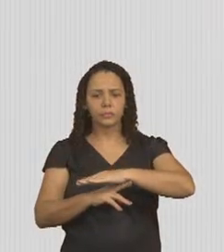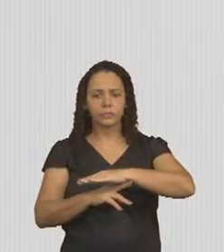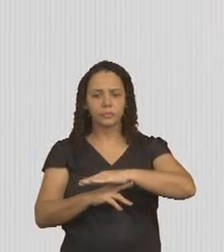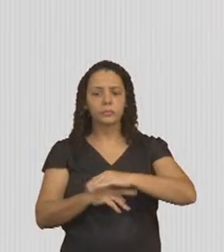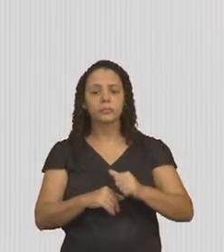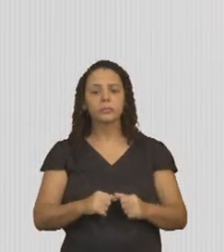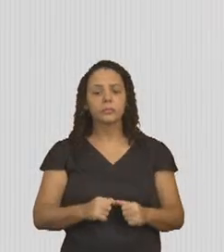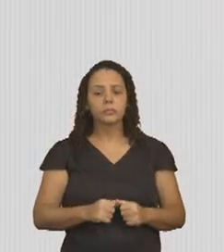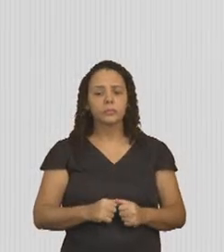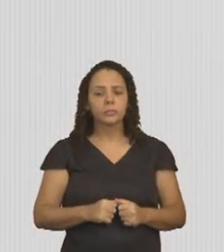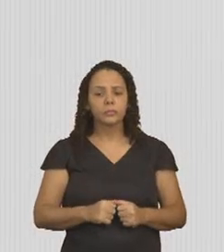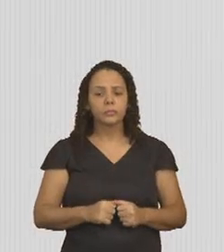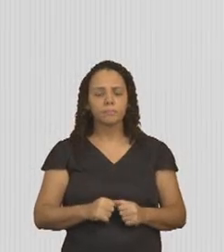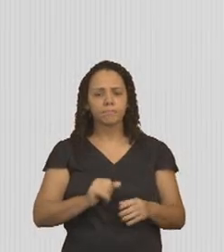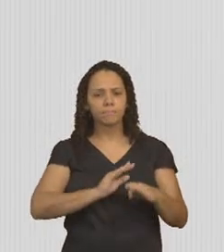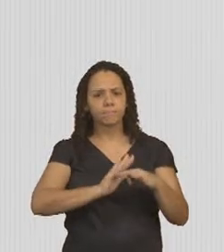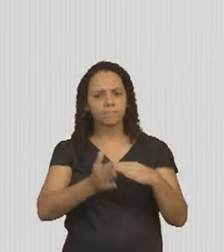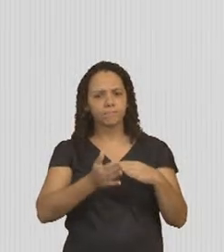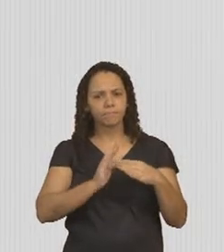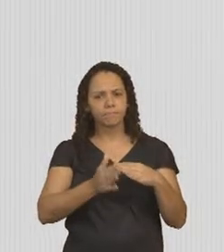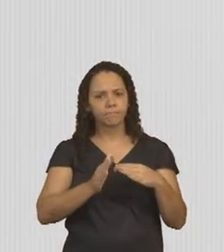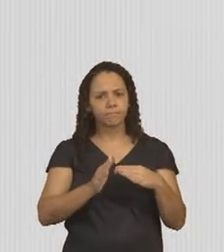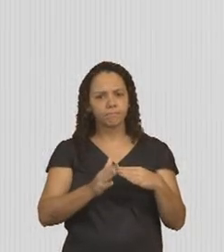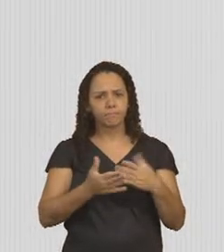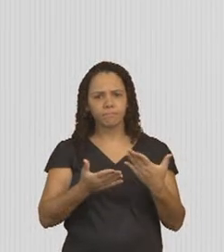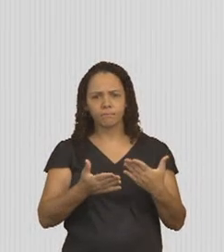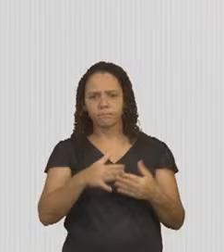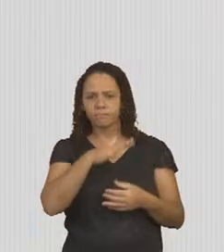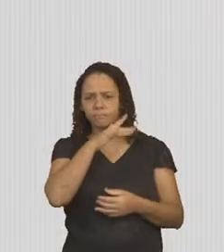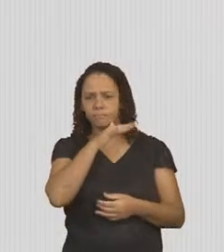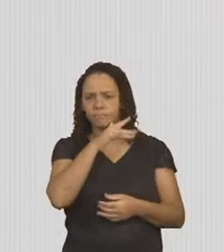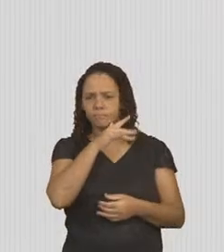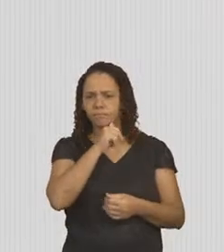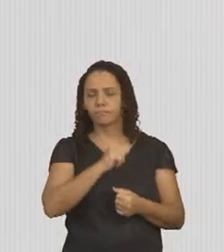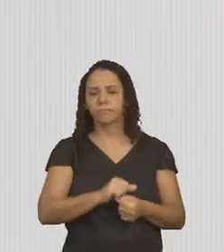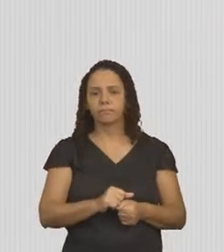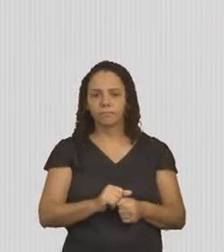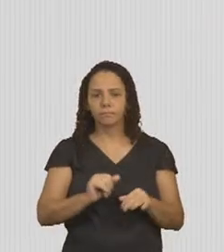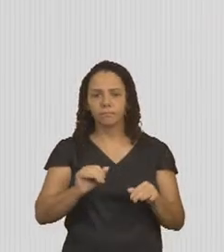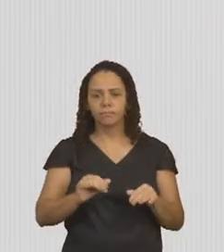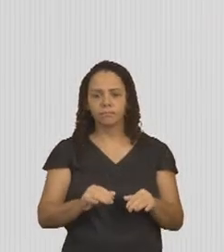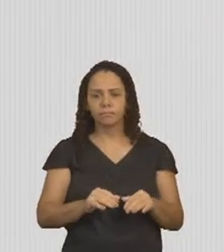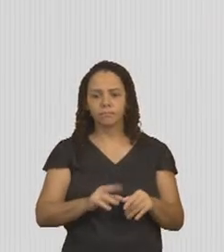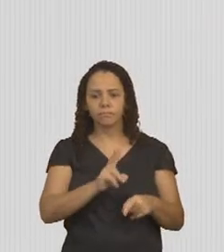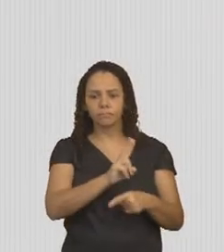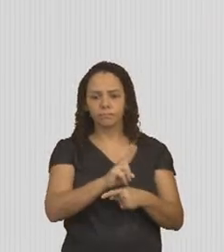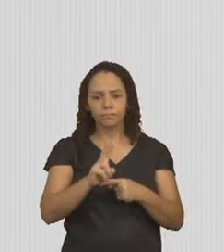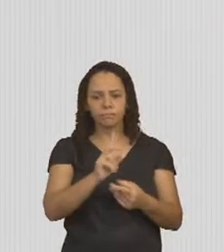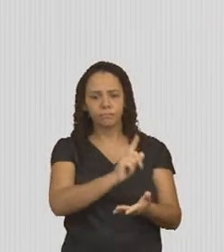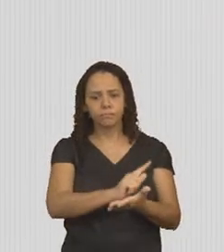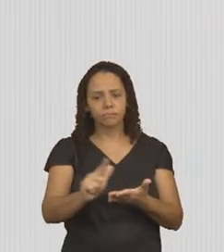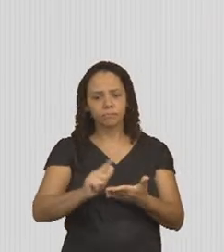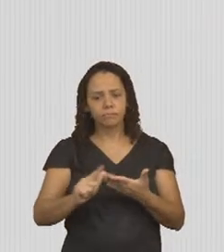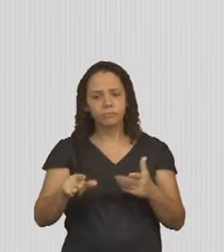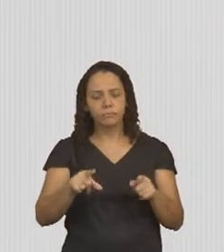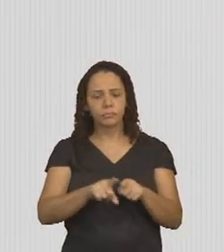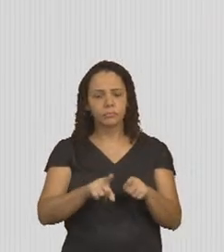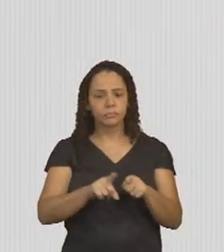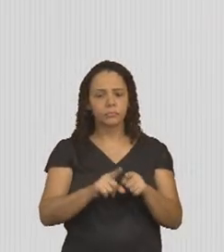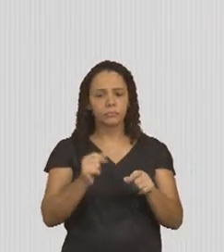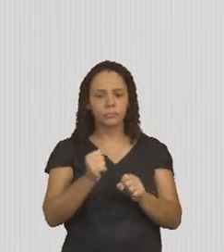Nova Esperança, e o bairro está realmente numa situação de conservação muito ruim. Tanto quando a gente fala de zeladoria, quanto quando a gente fala